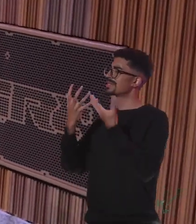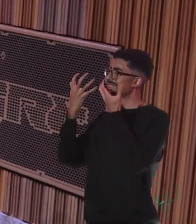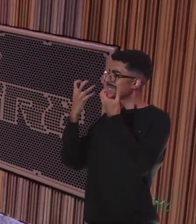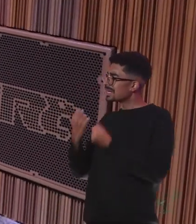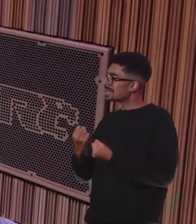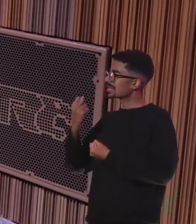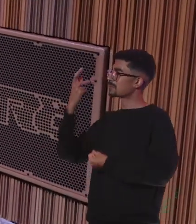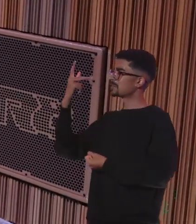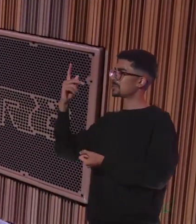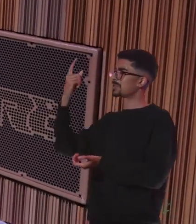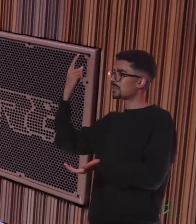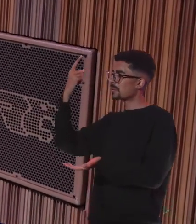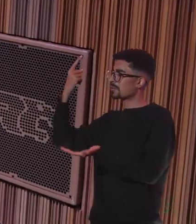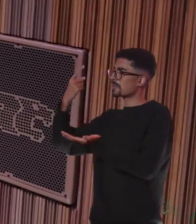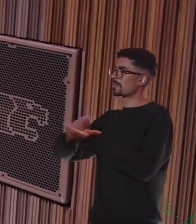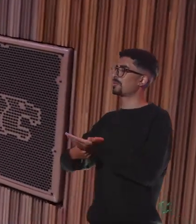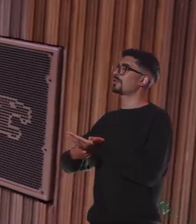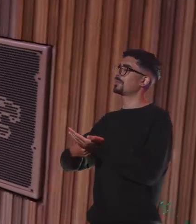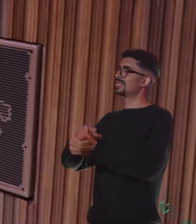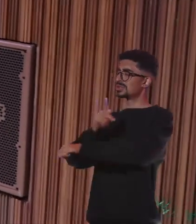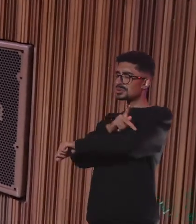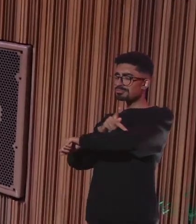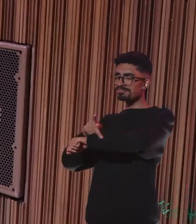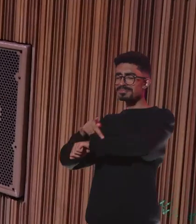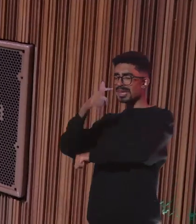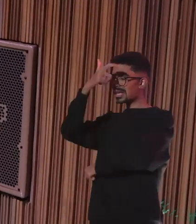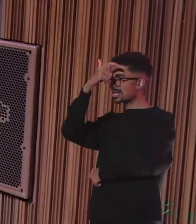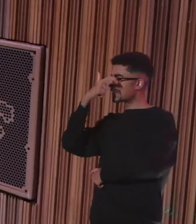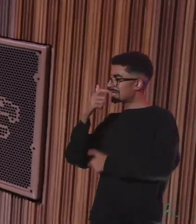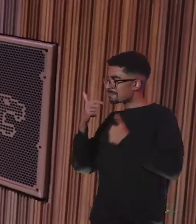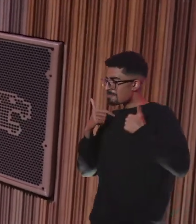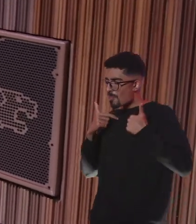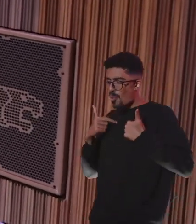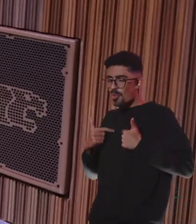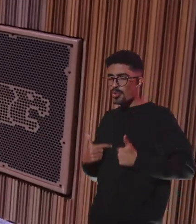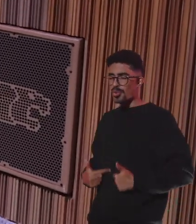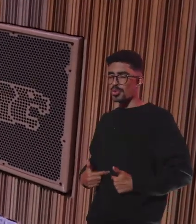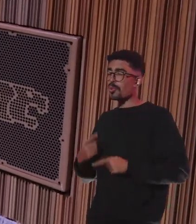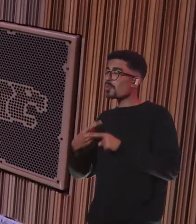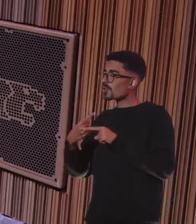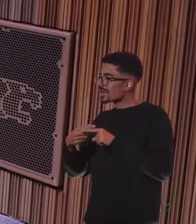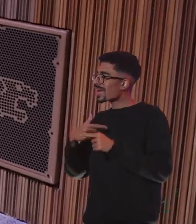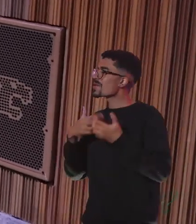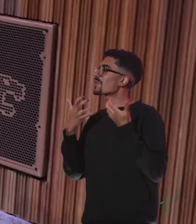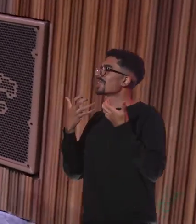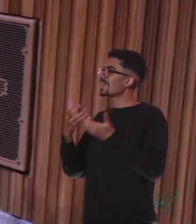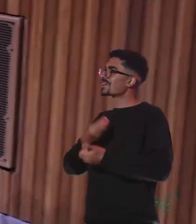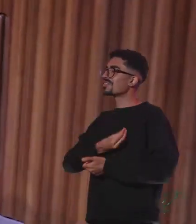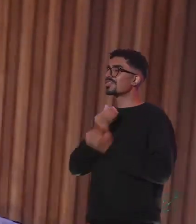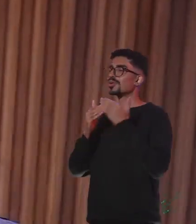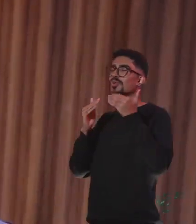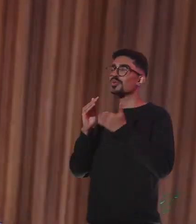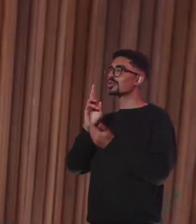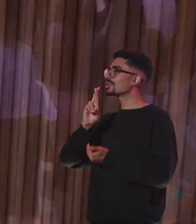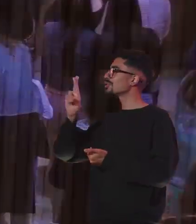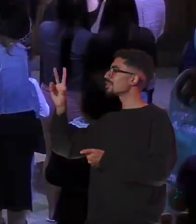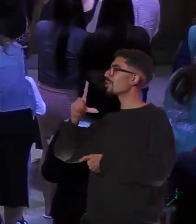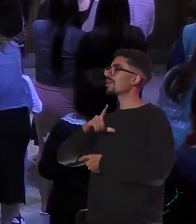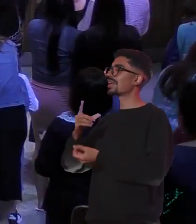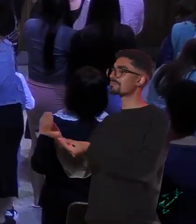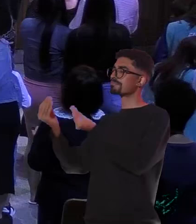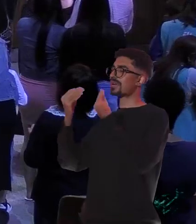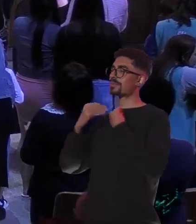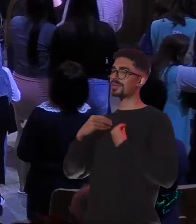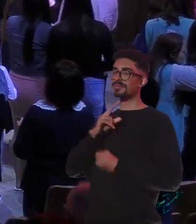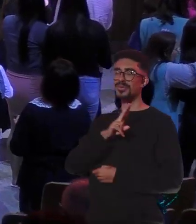pureza e santidade, para vivermos tudo o que o Senhor tem para as nossas vidas, em nome de Jesus, amém.